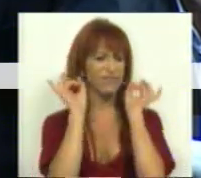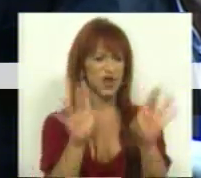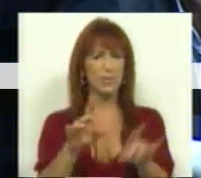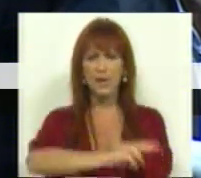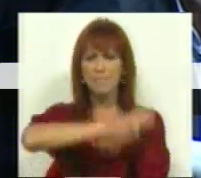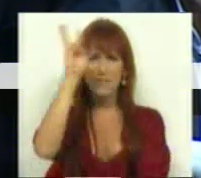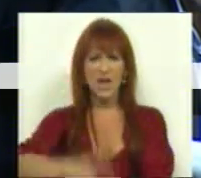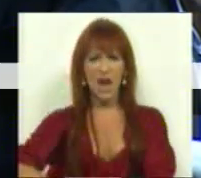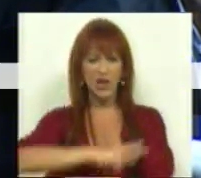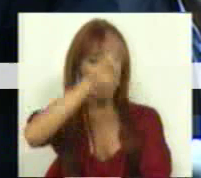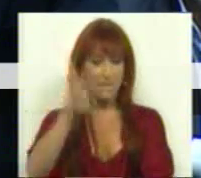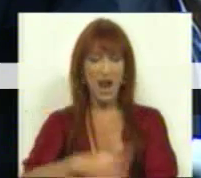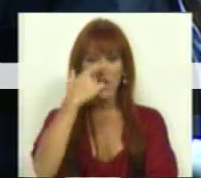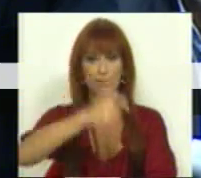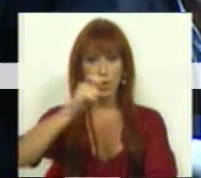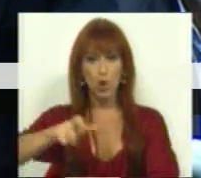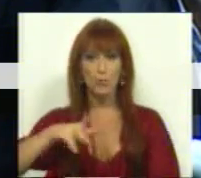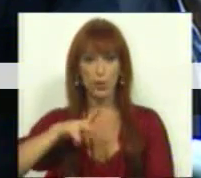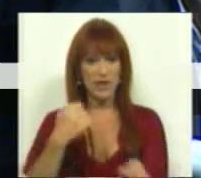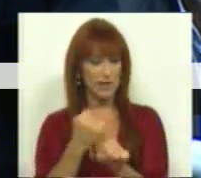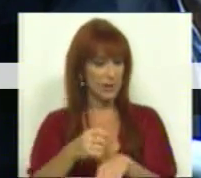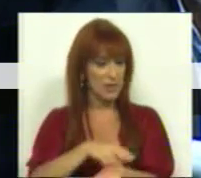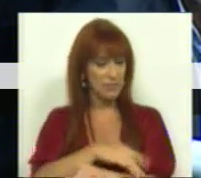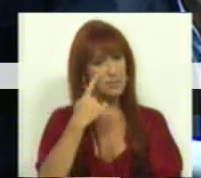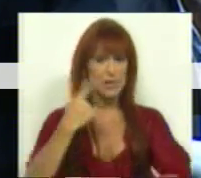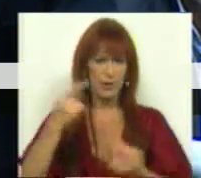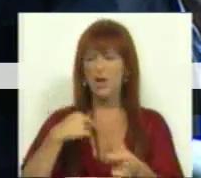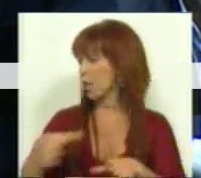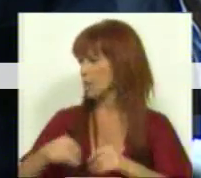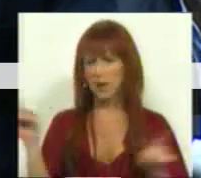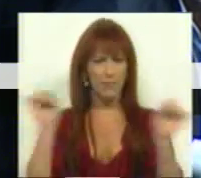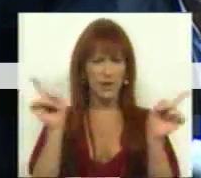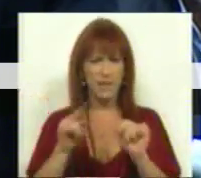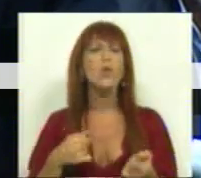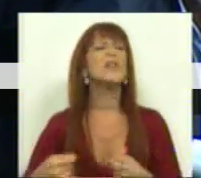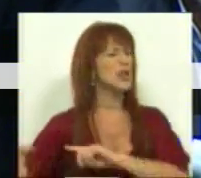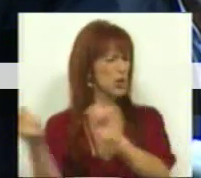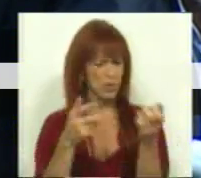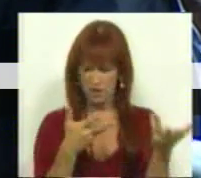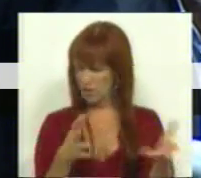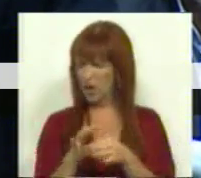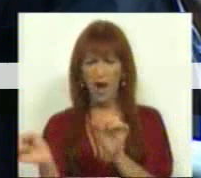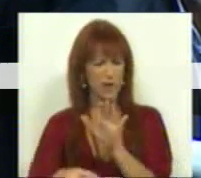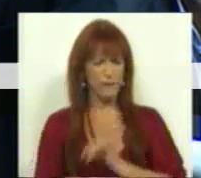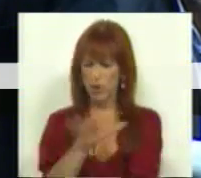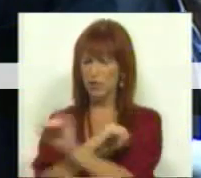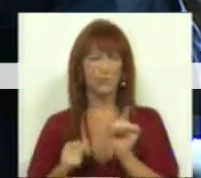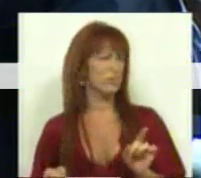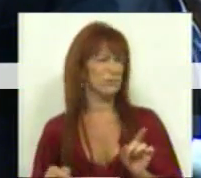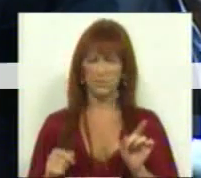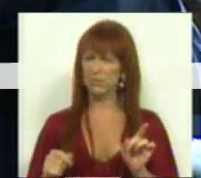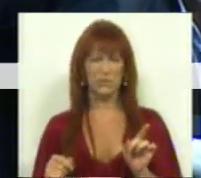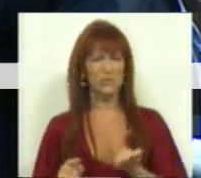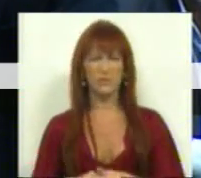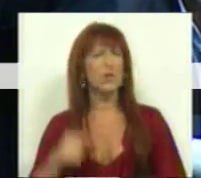despedir milhares e milhares de trabalhadores da administração pública e muito menos aceitamos que toda esta discussão sobre os fundos comunitários